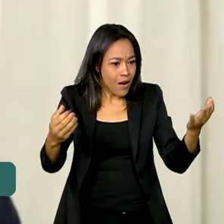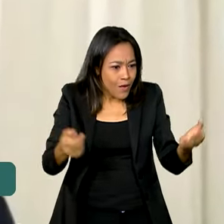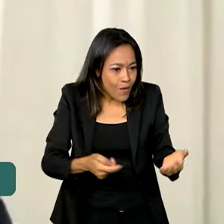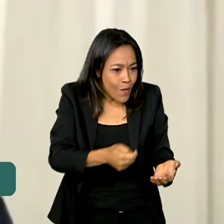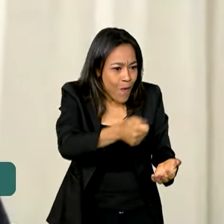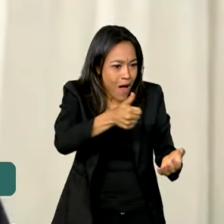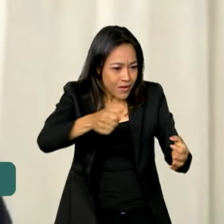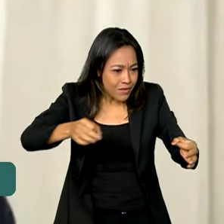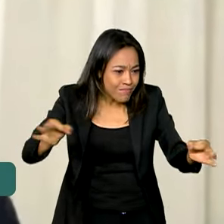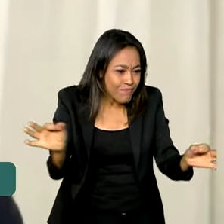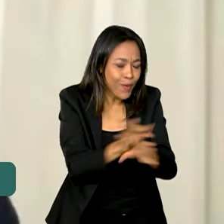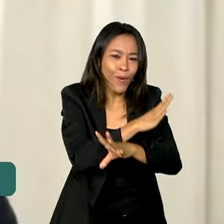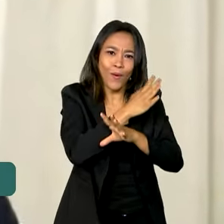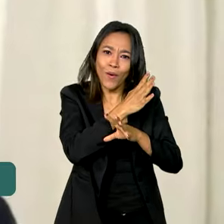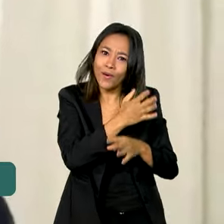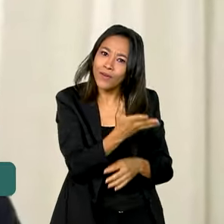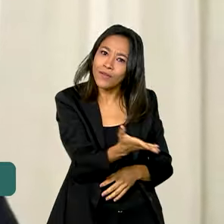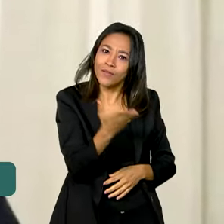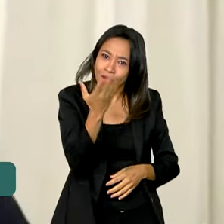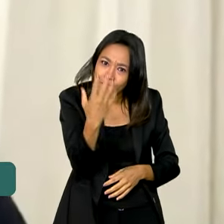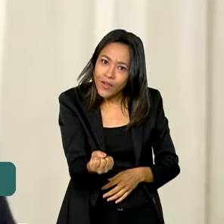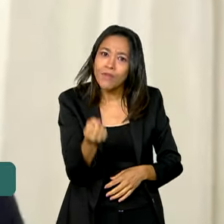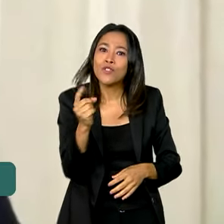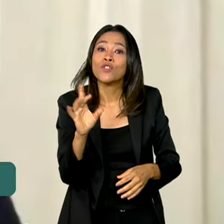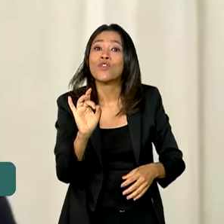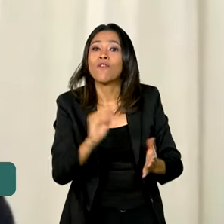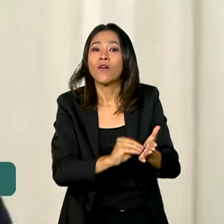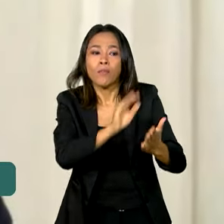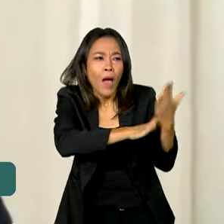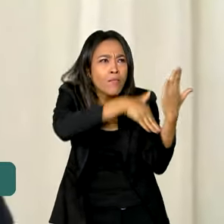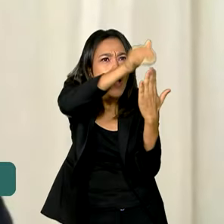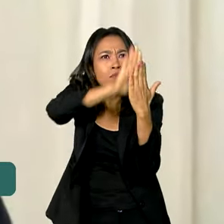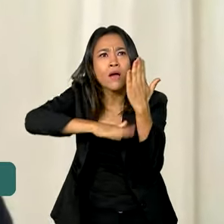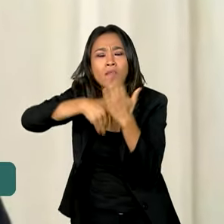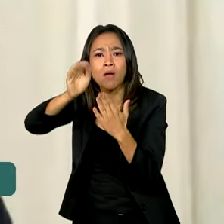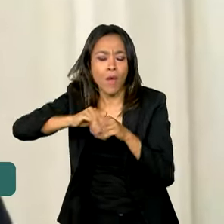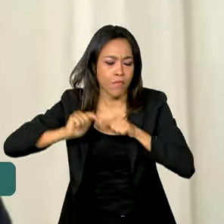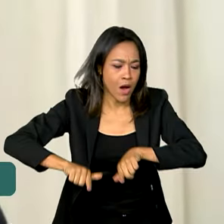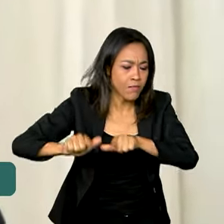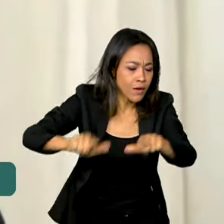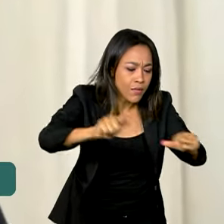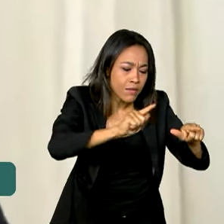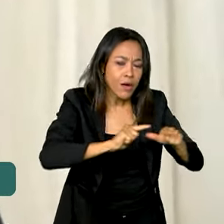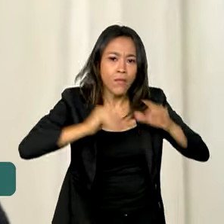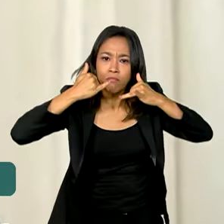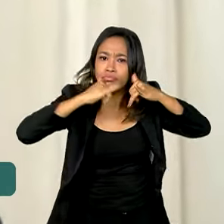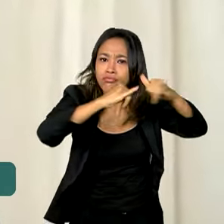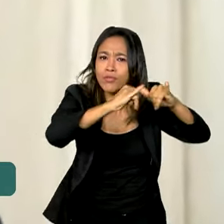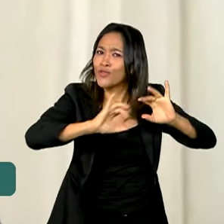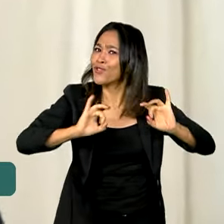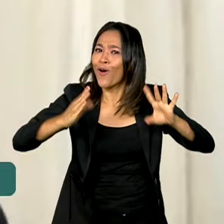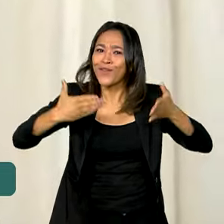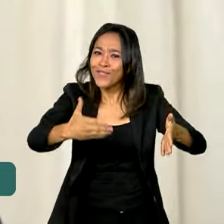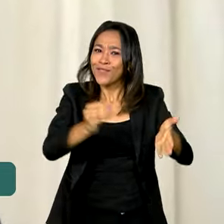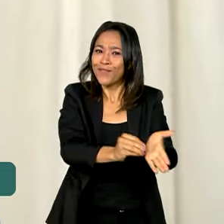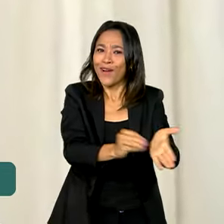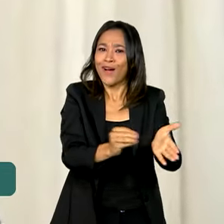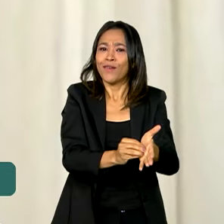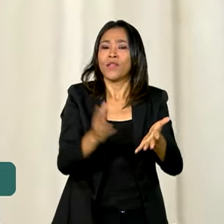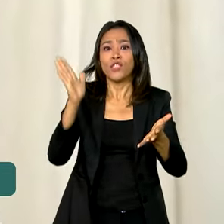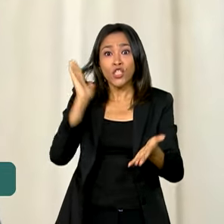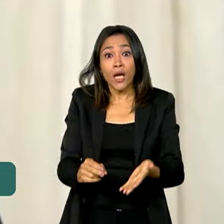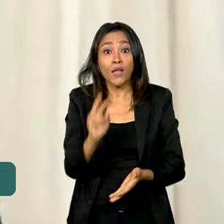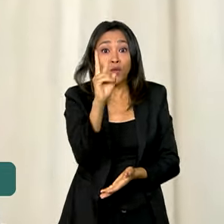na fase de conclusão, já vamos entrar lá para o acabamento, piso, parte elétrica, e já tem entregue dois